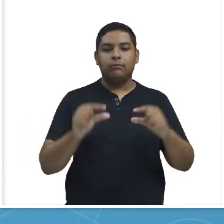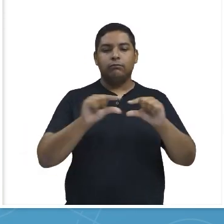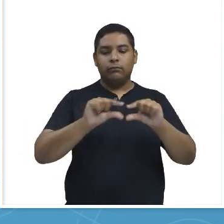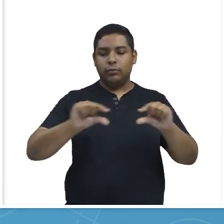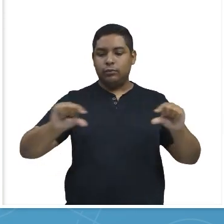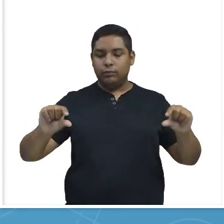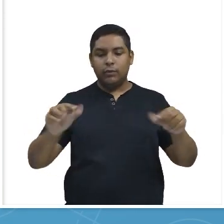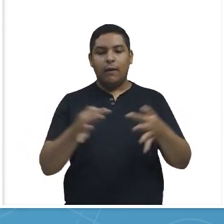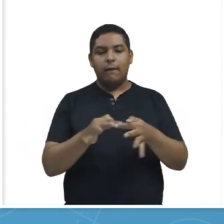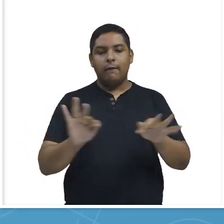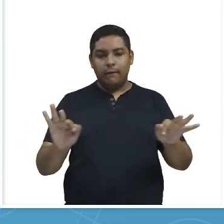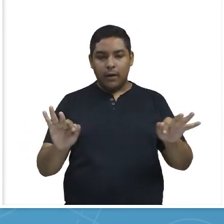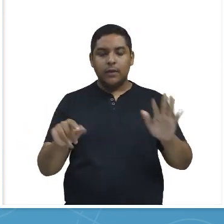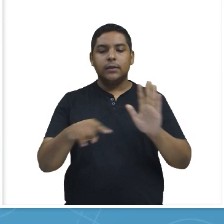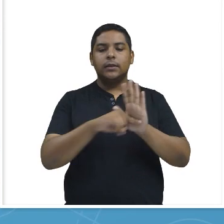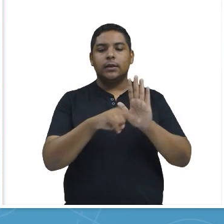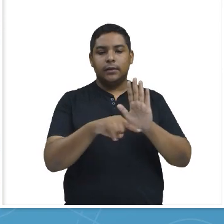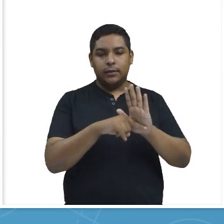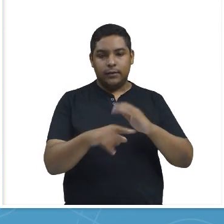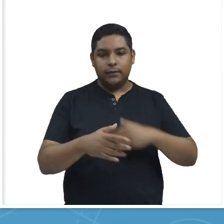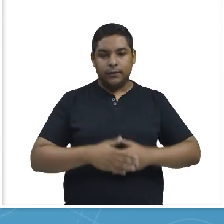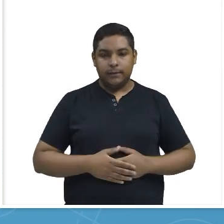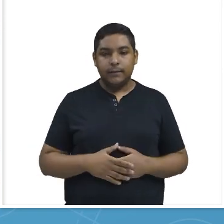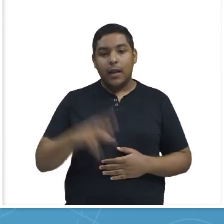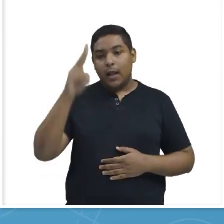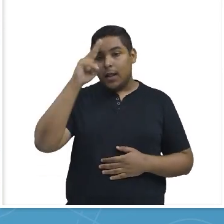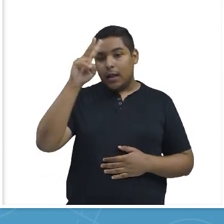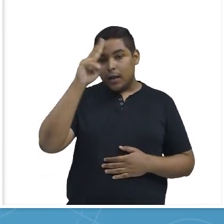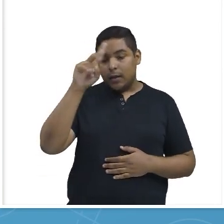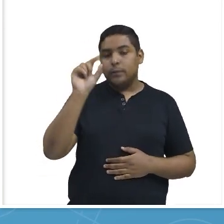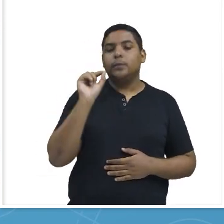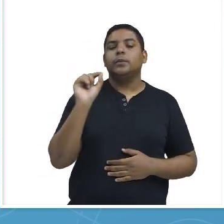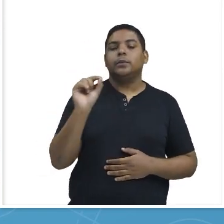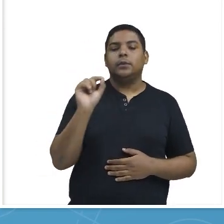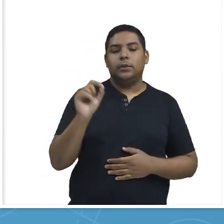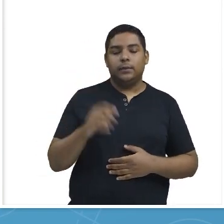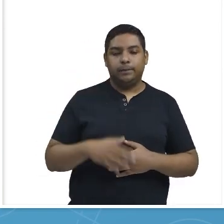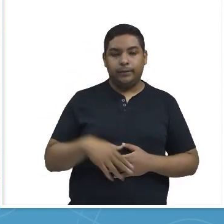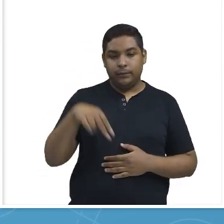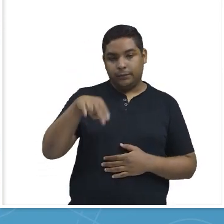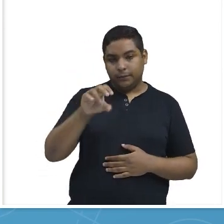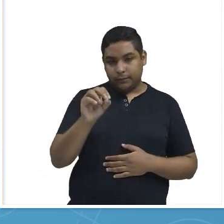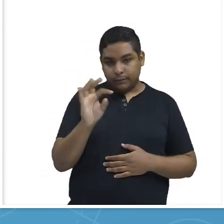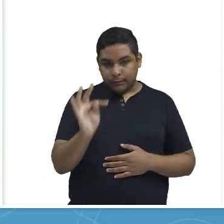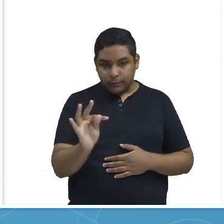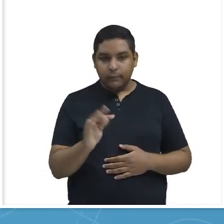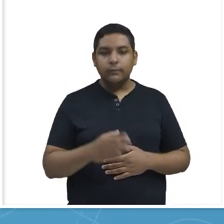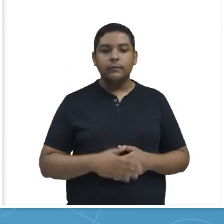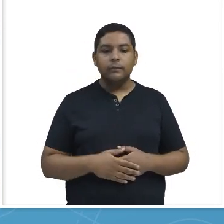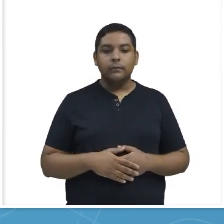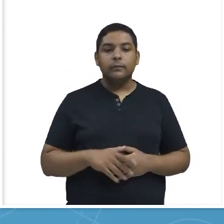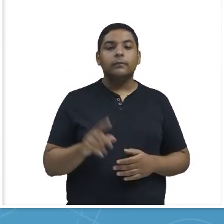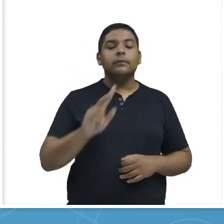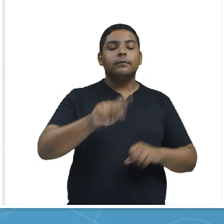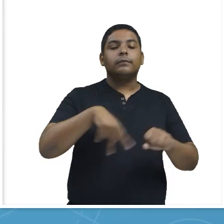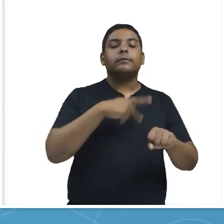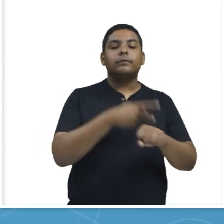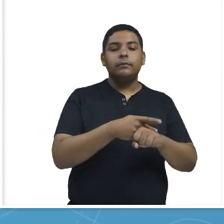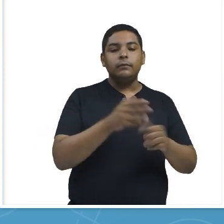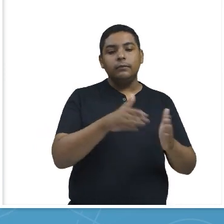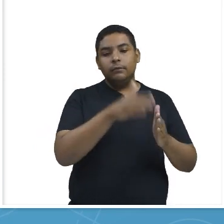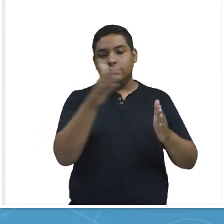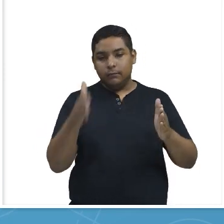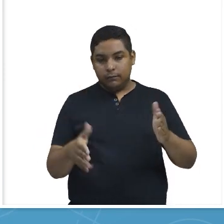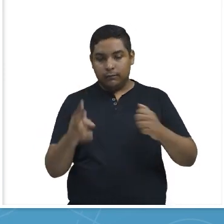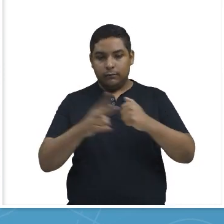sua frase na forma negativa. Mas lembre-se, onde que vai ficar o seu not? Logo depois do verb